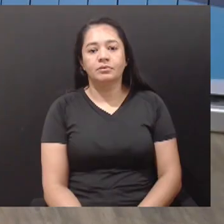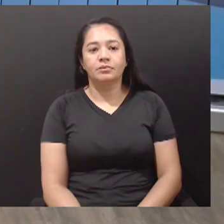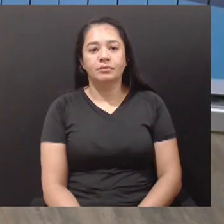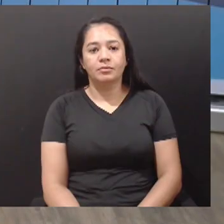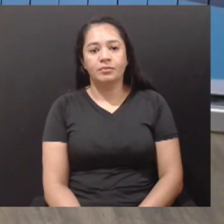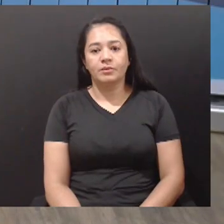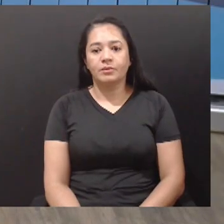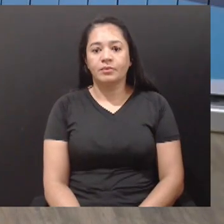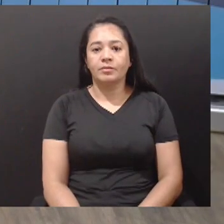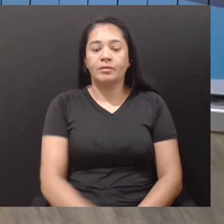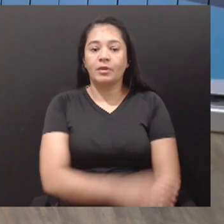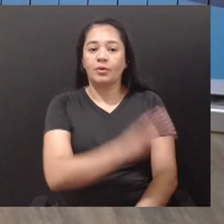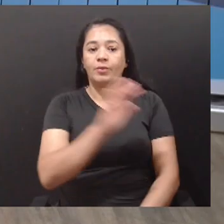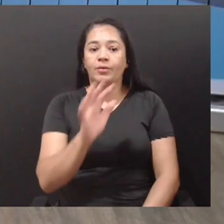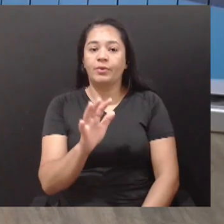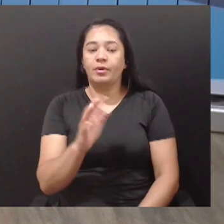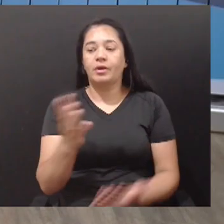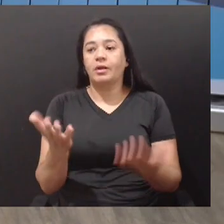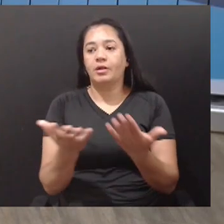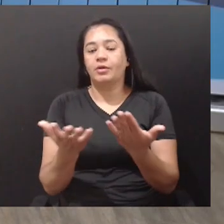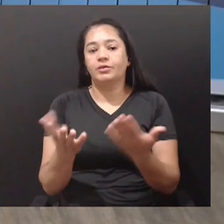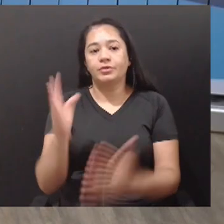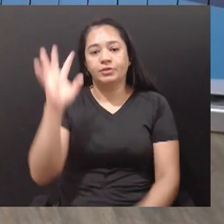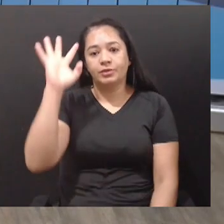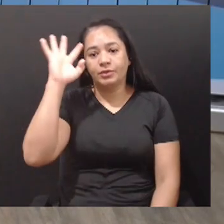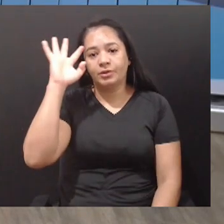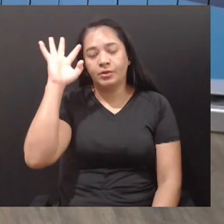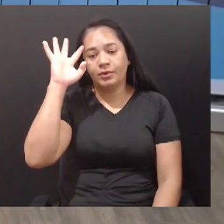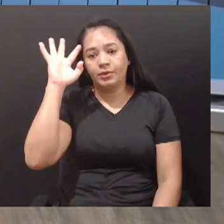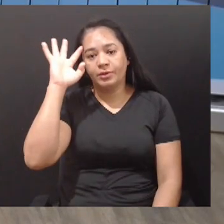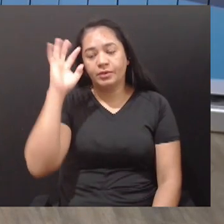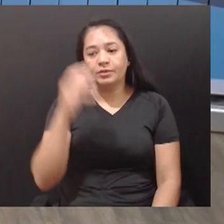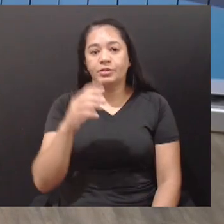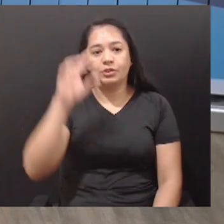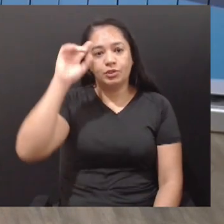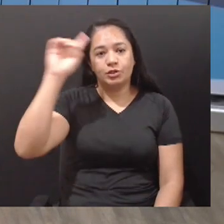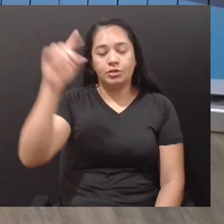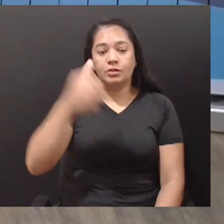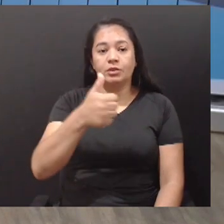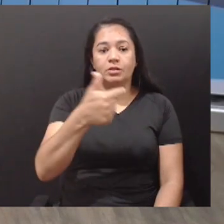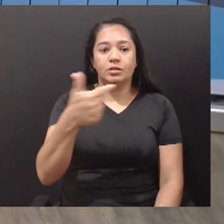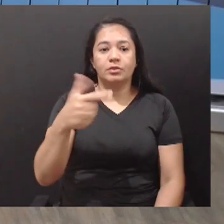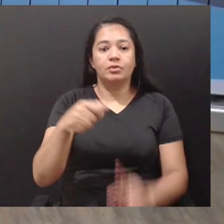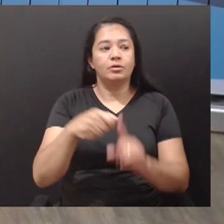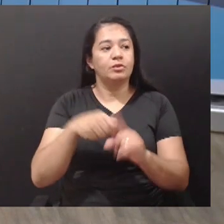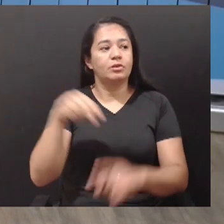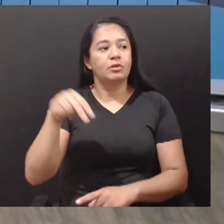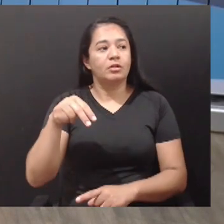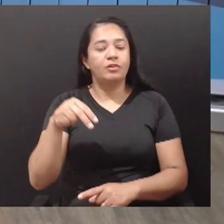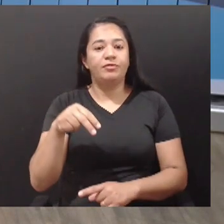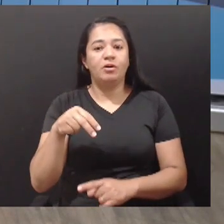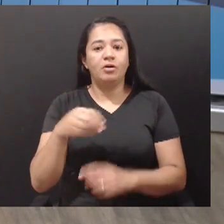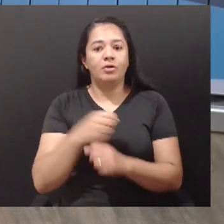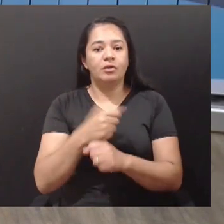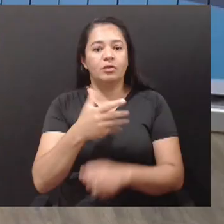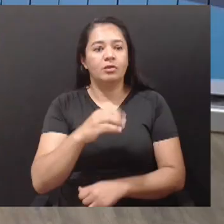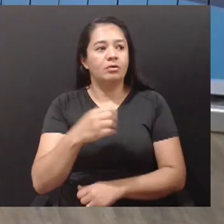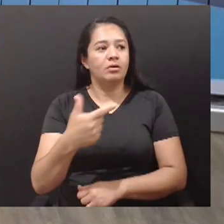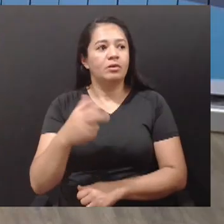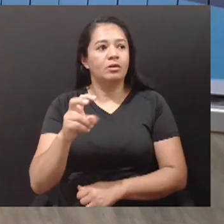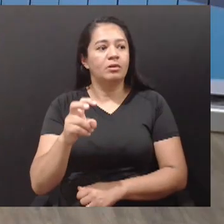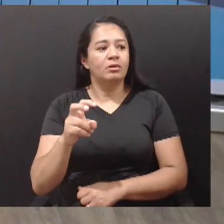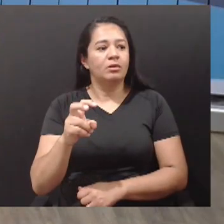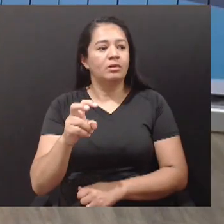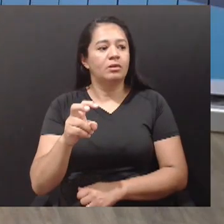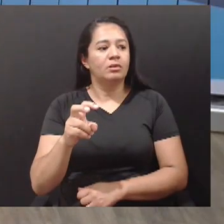Olá, chegamos ao meio da semana, quarta-feira, 12 de novembro de 2025. Começa agora o Jornal Câmara